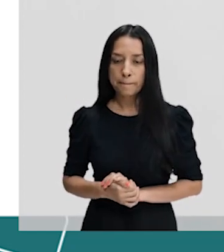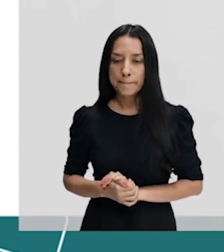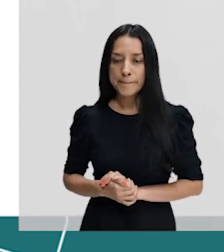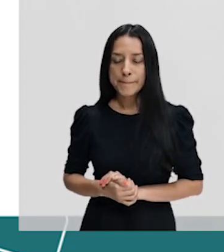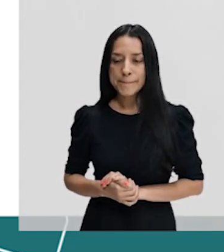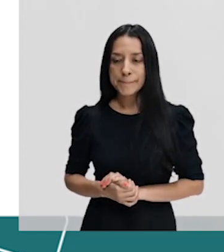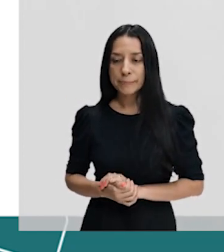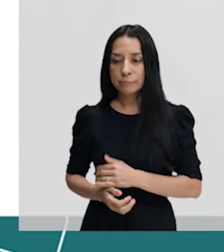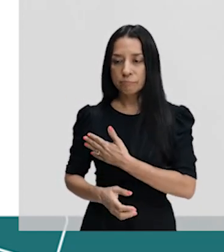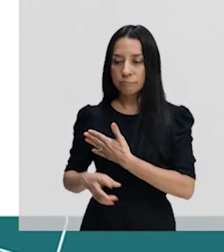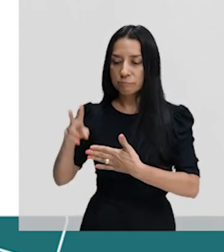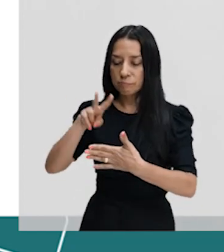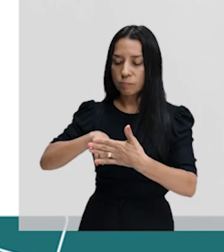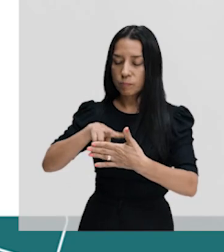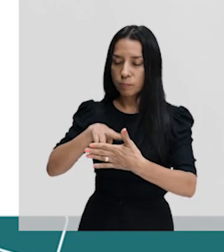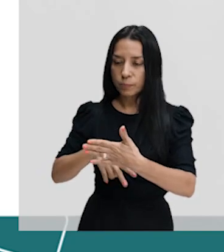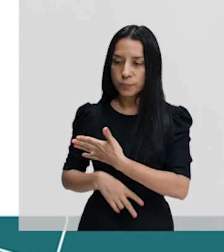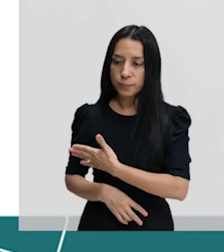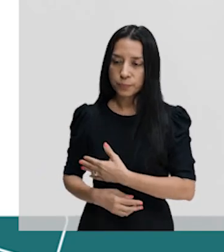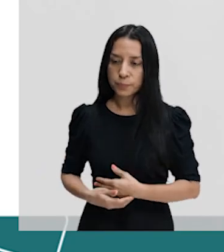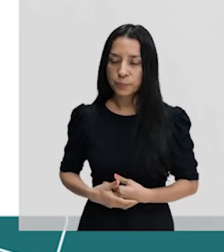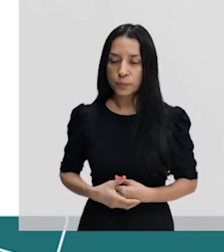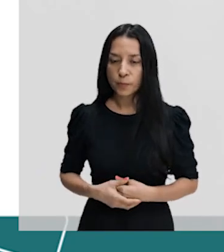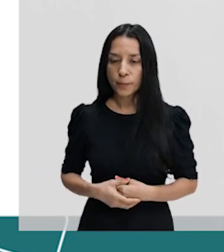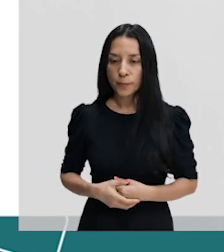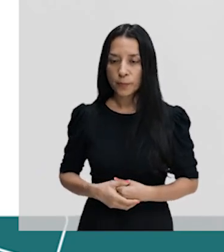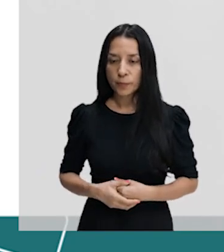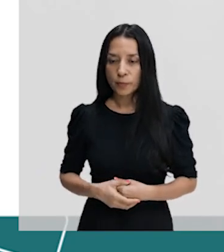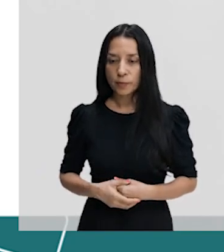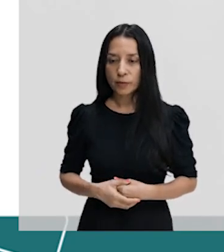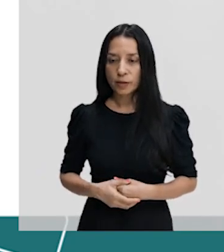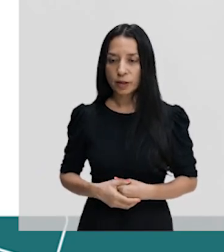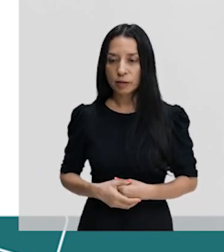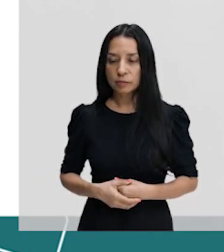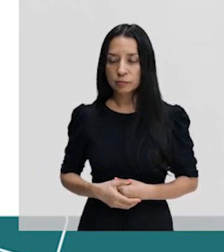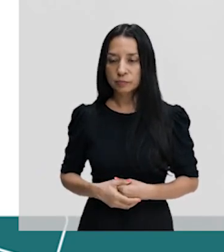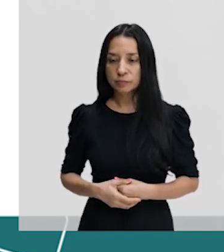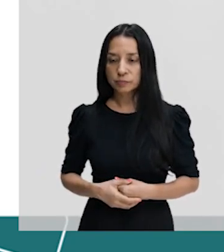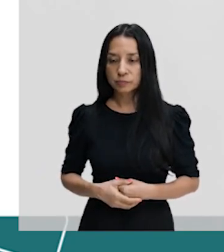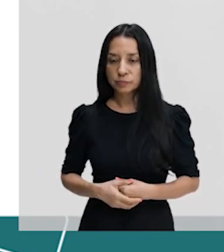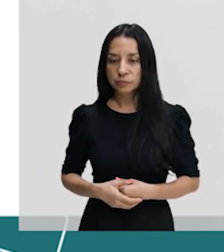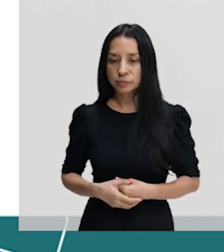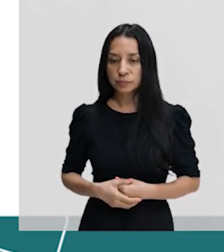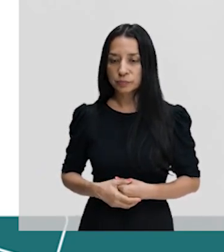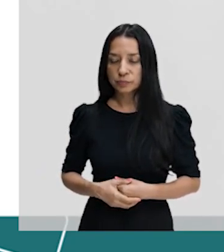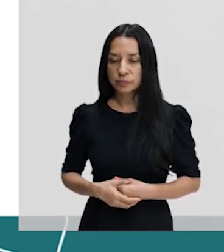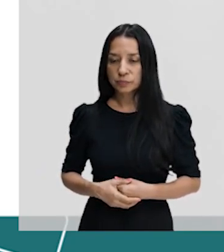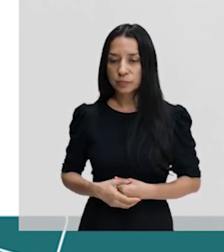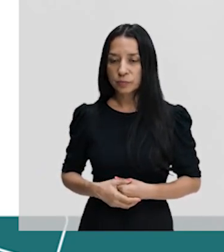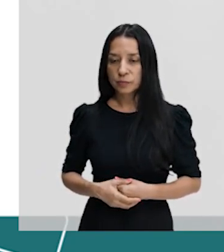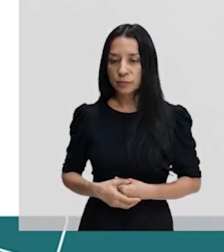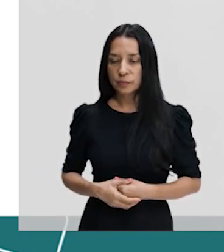diz o seguinte o intervalo de frequência do som audível